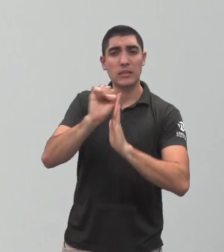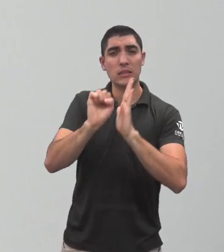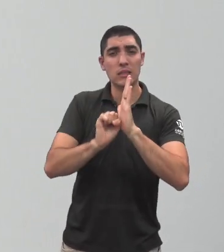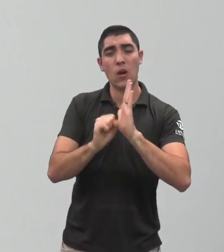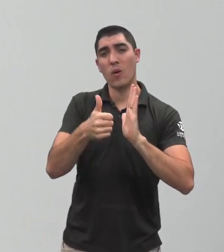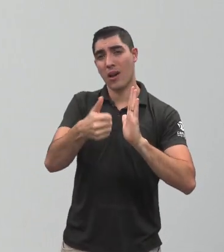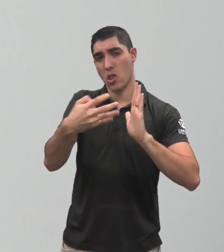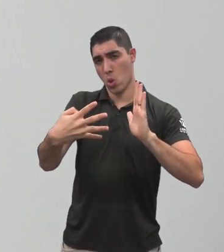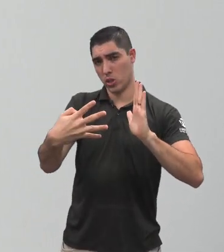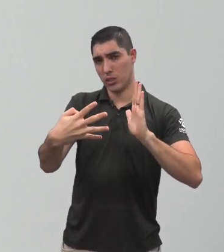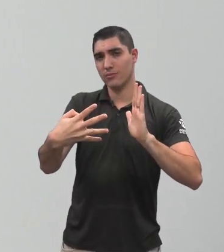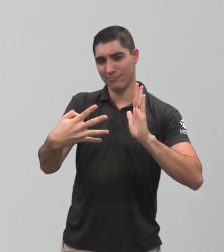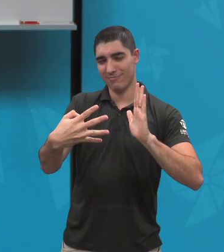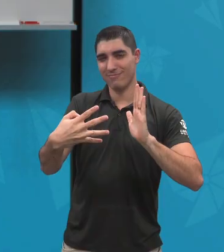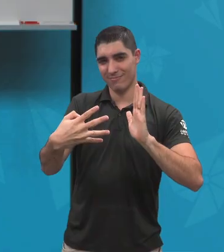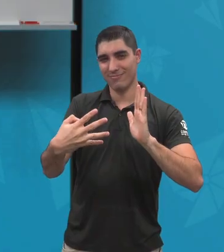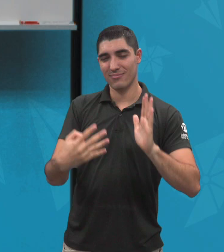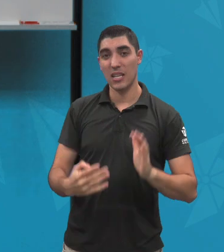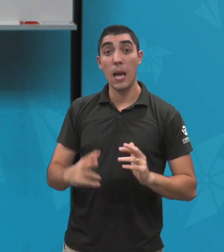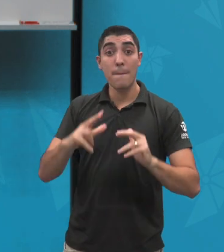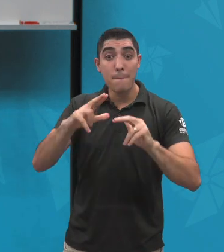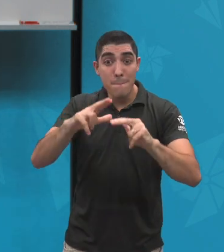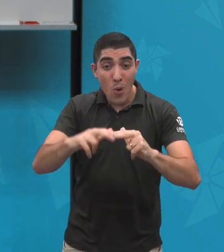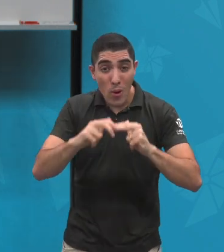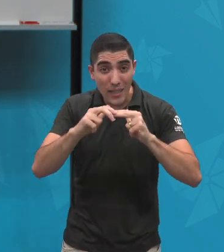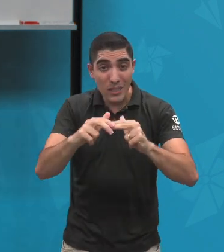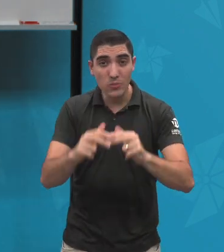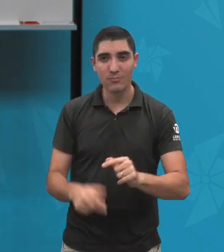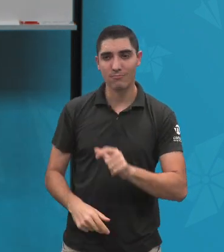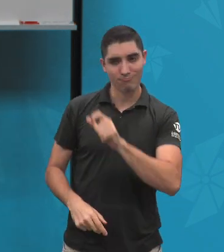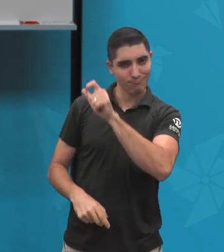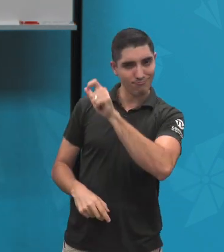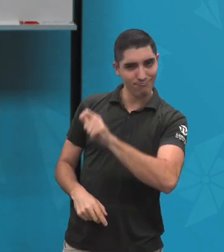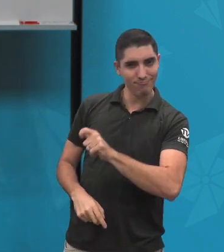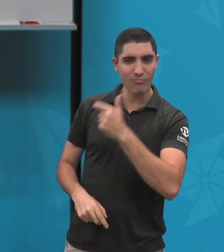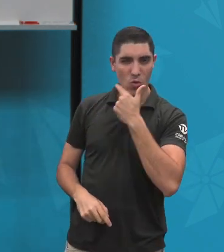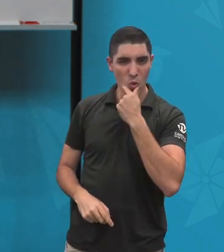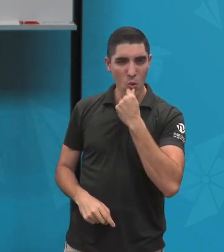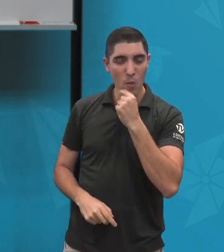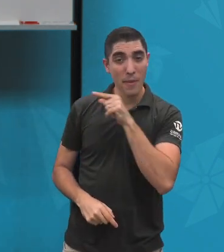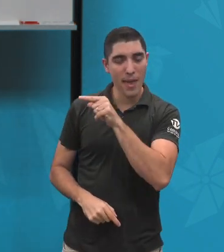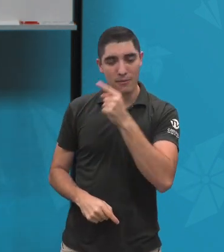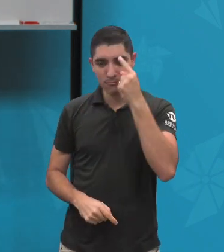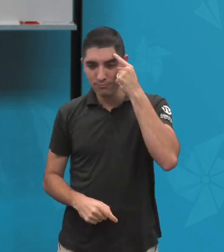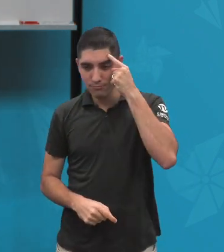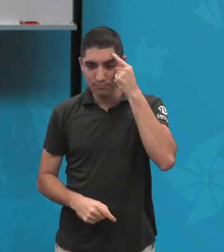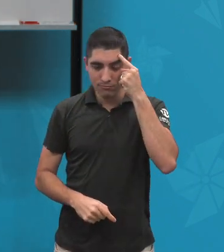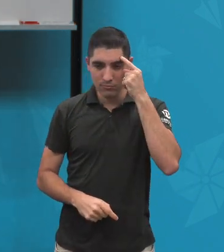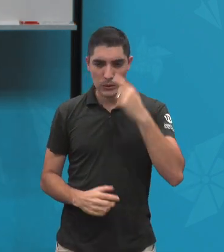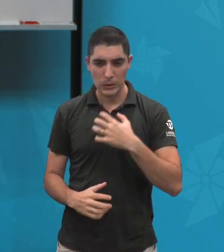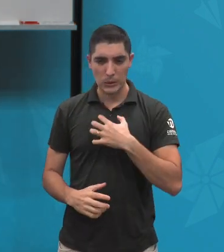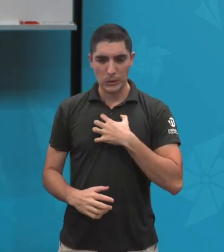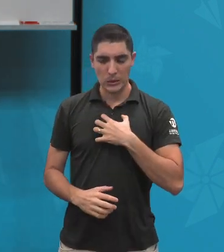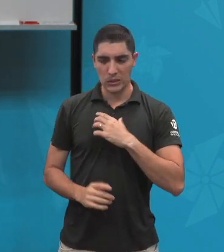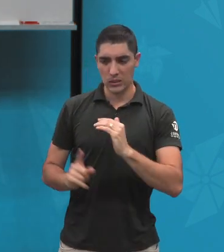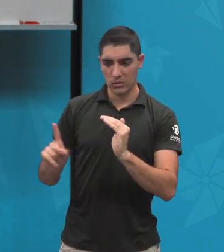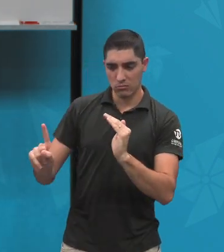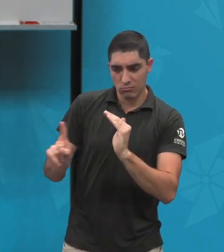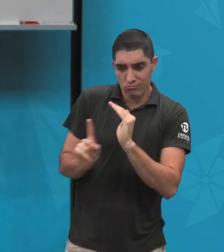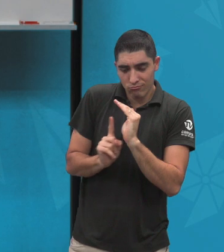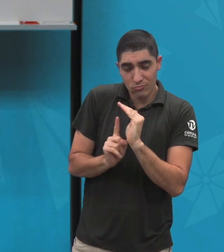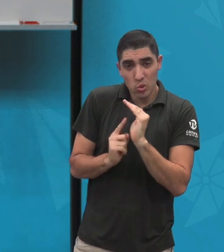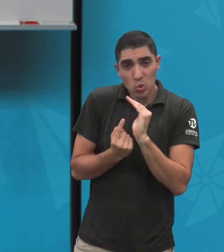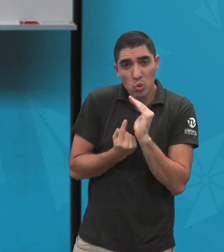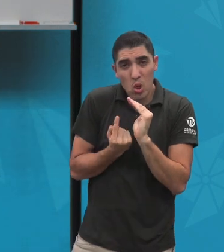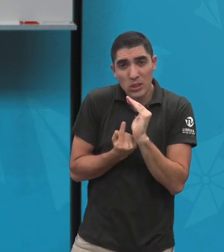século XIV, que fez com que o próprio Giovanni Boccaccio buscasse o isolamento para